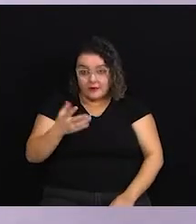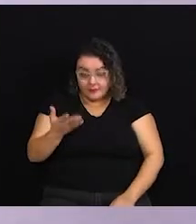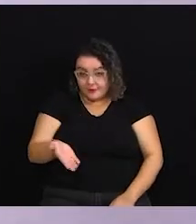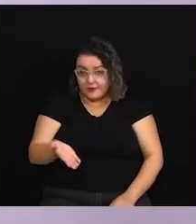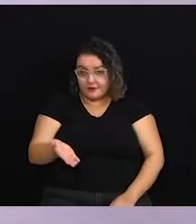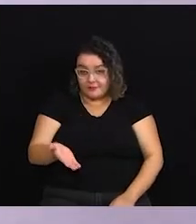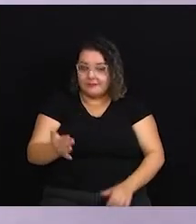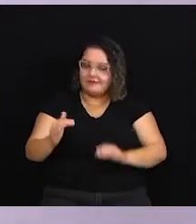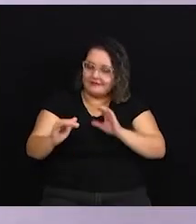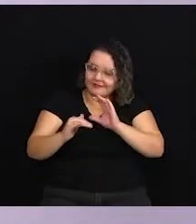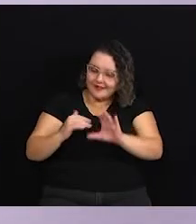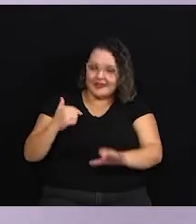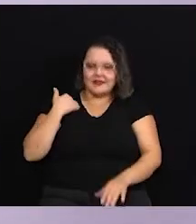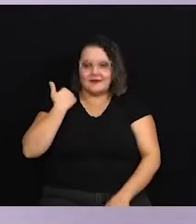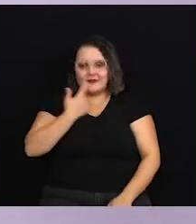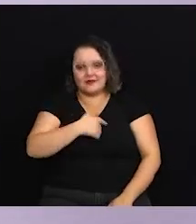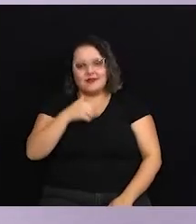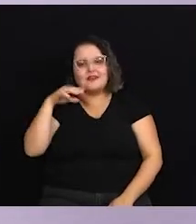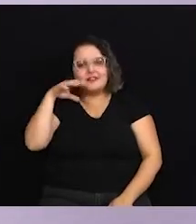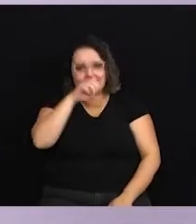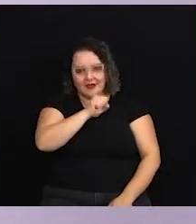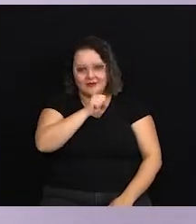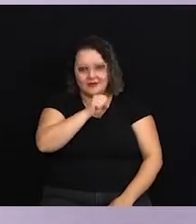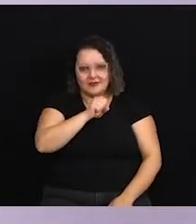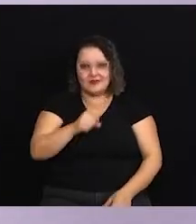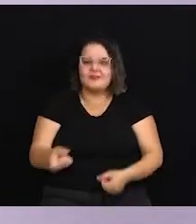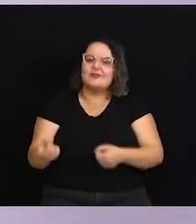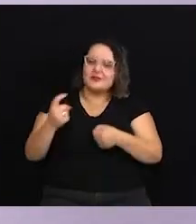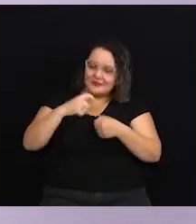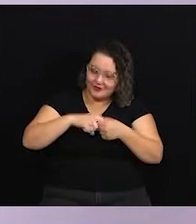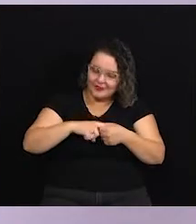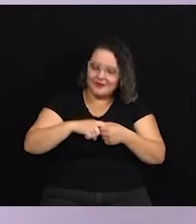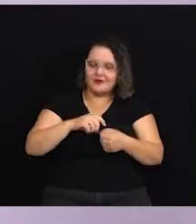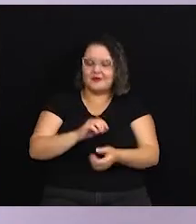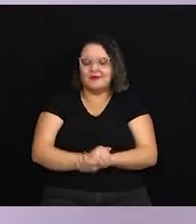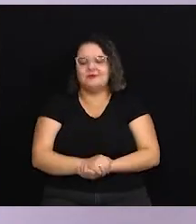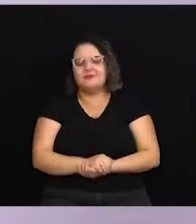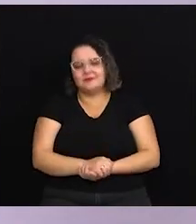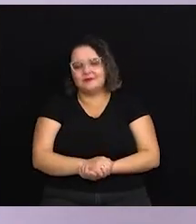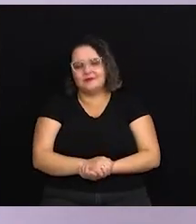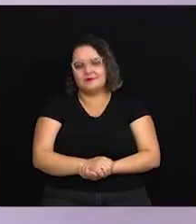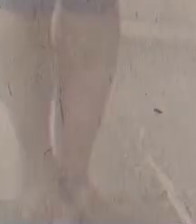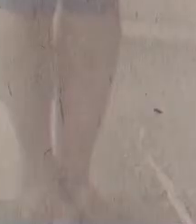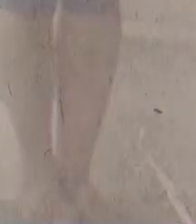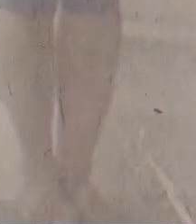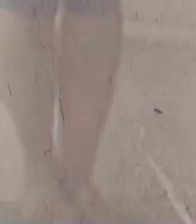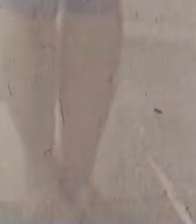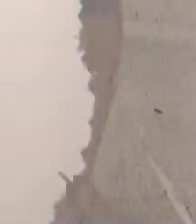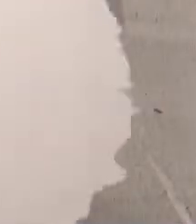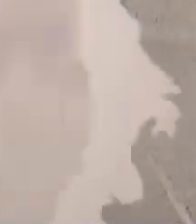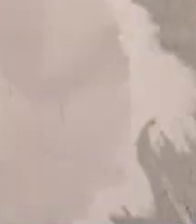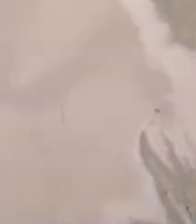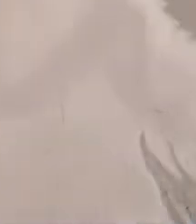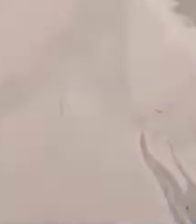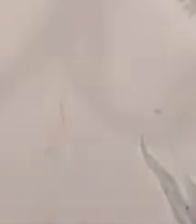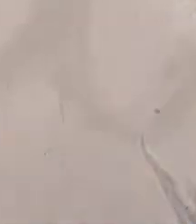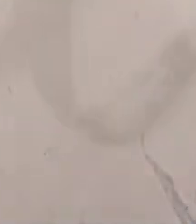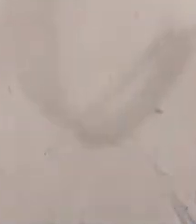nosso programa manda para gente é rapidinho então rápido intervalo voltamos já já E aí